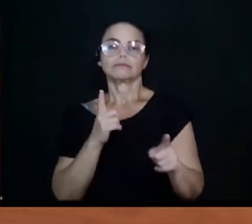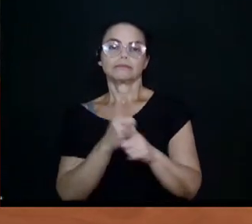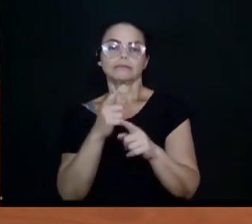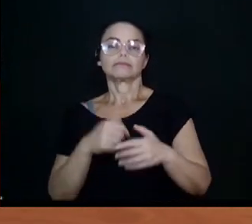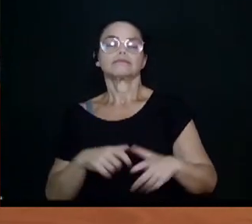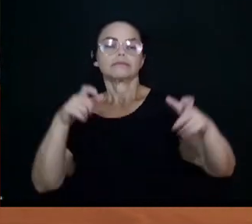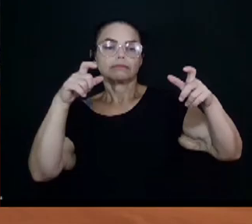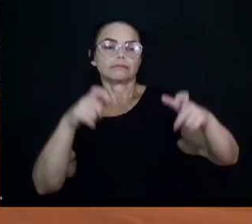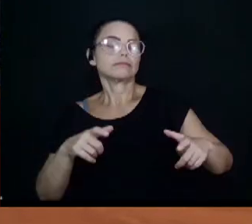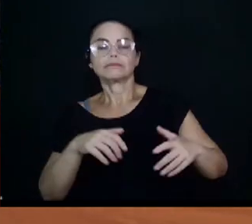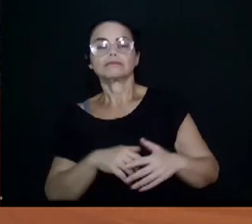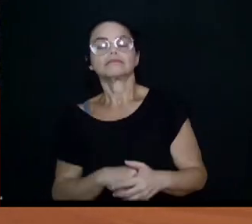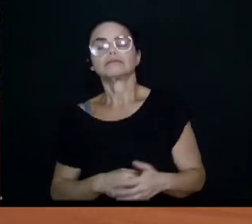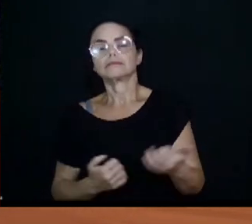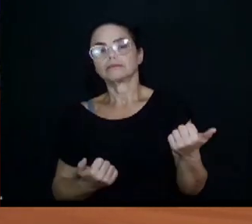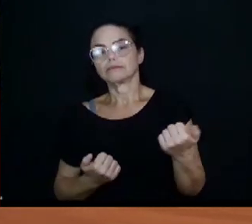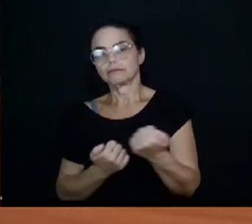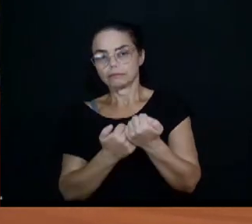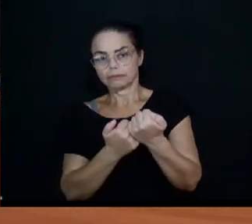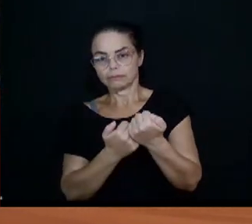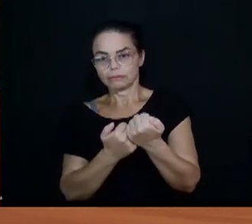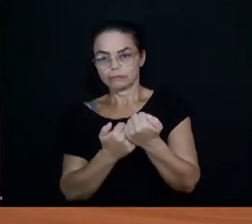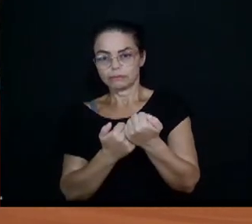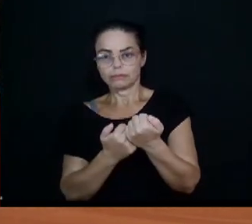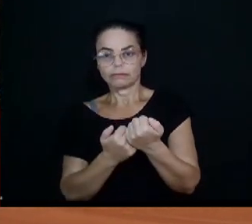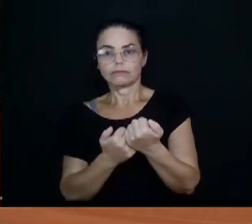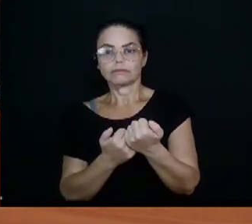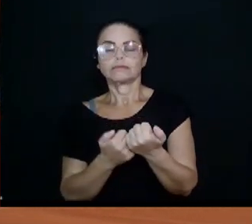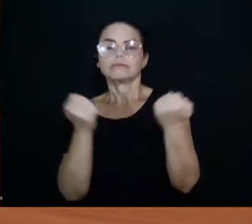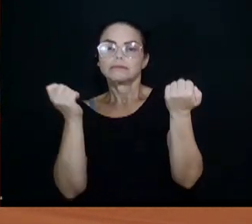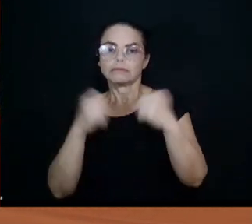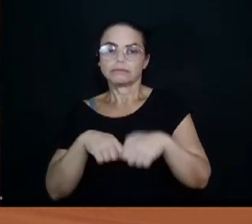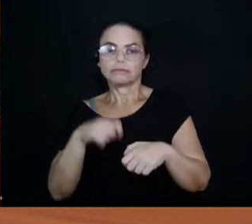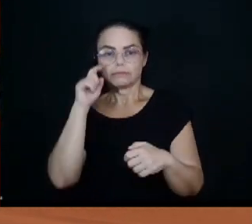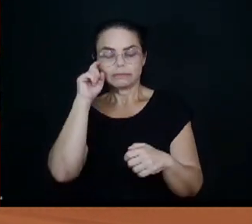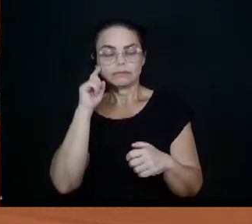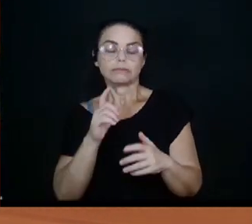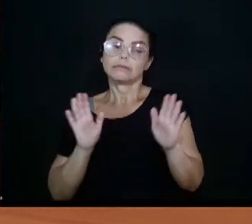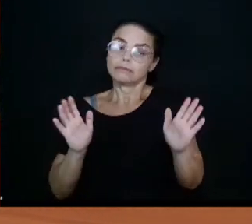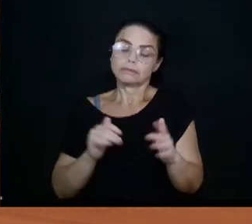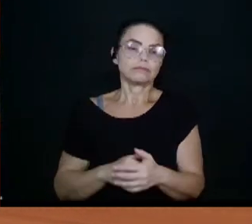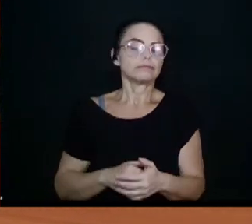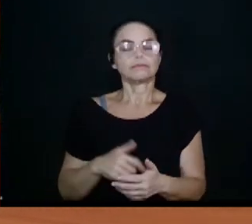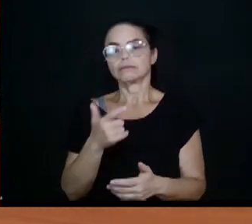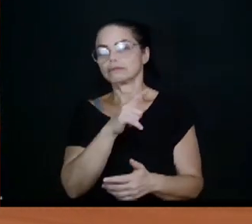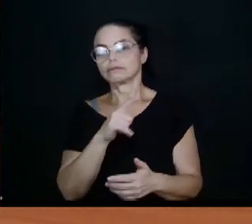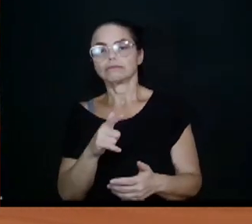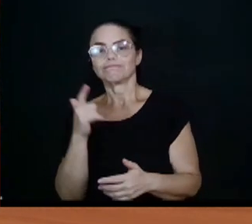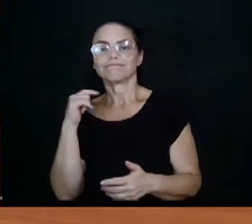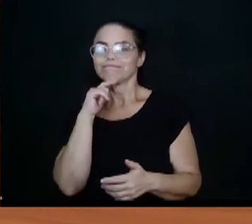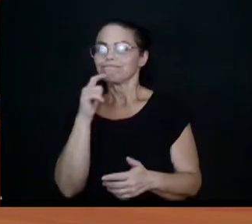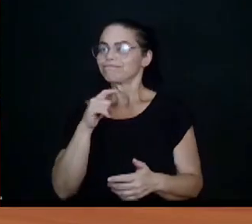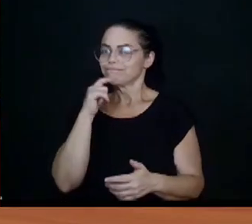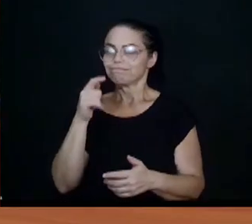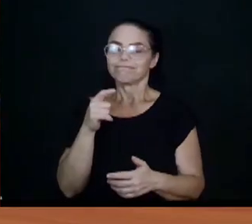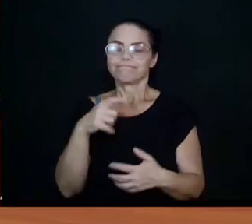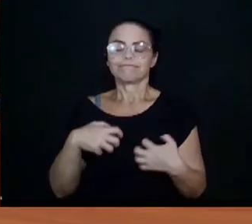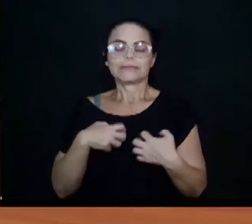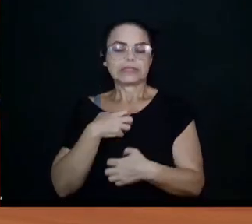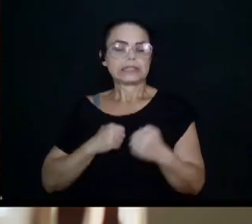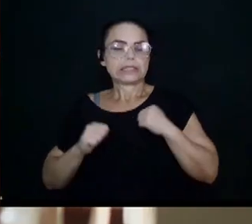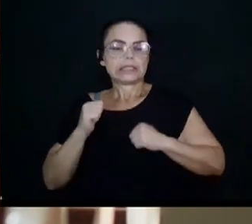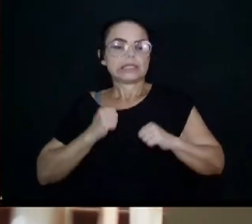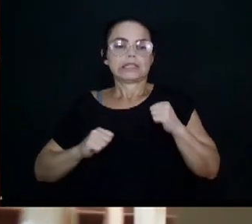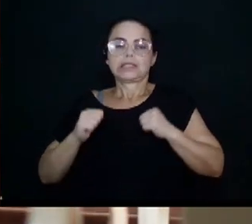de suporte, onde ele pode, no caso, ele não esteja conseguindo lidar com a ansiedade dele,